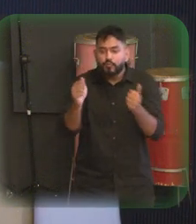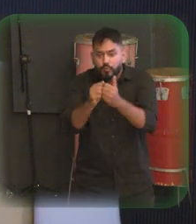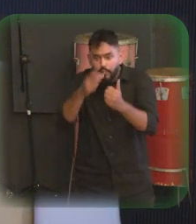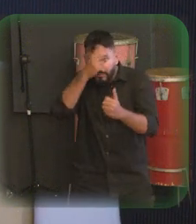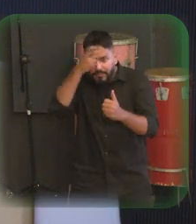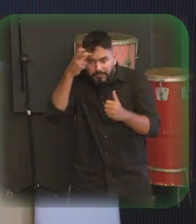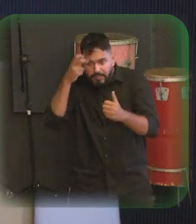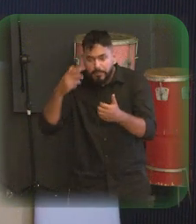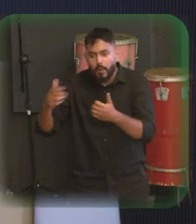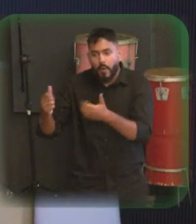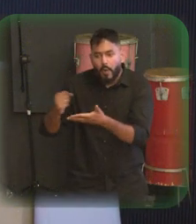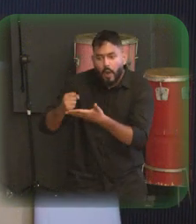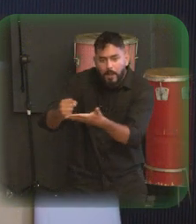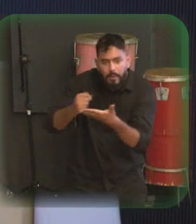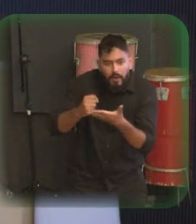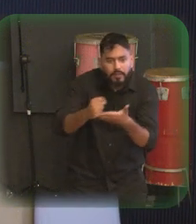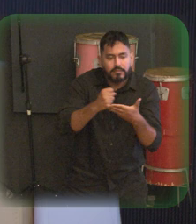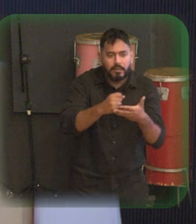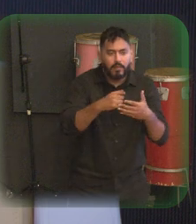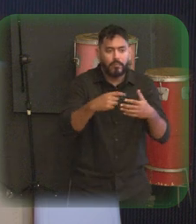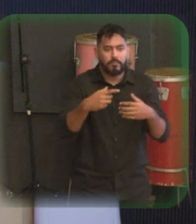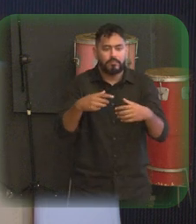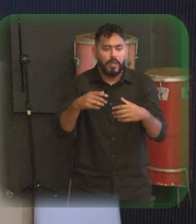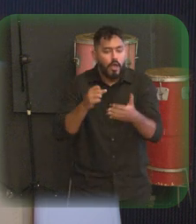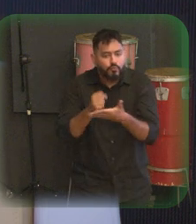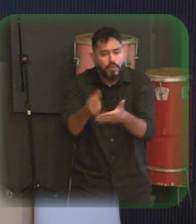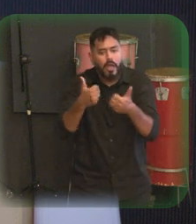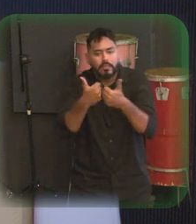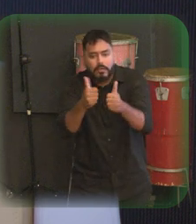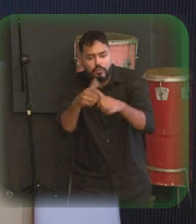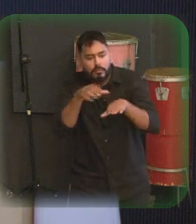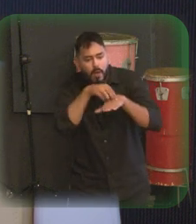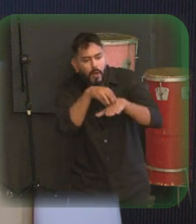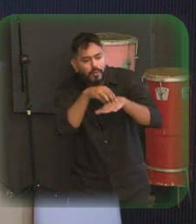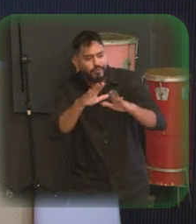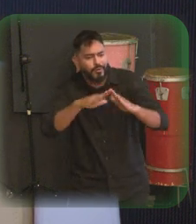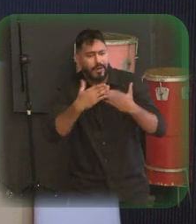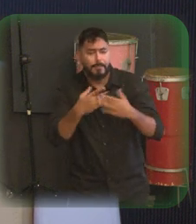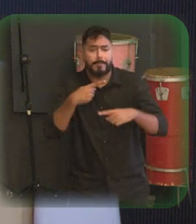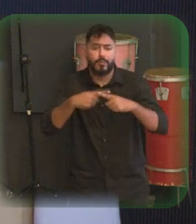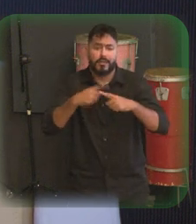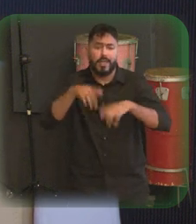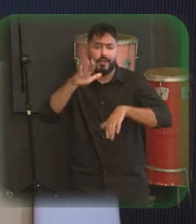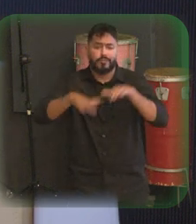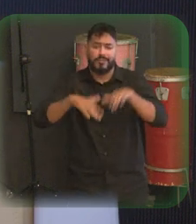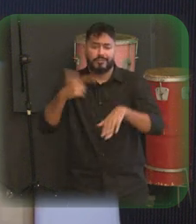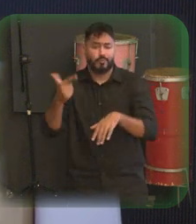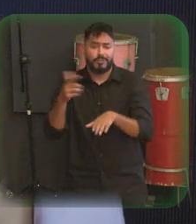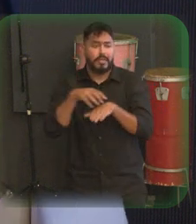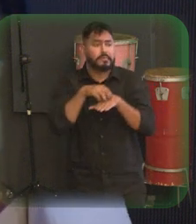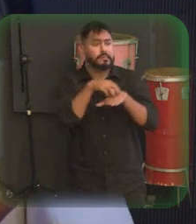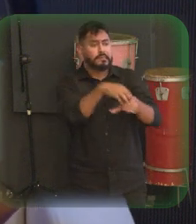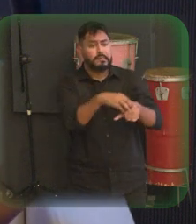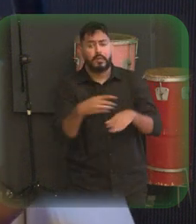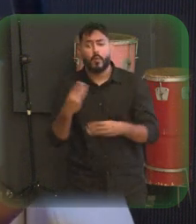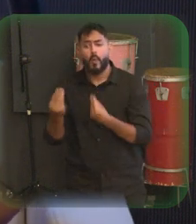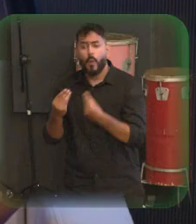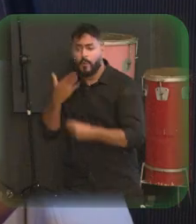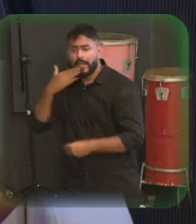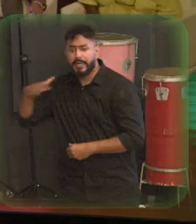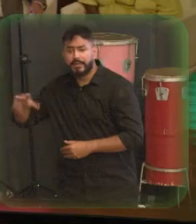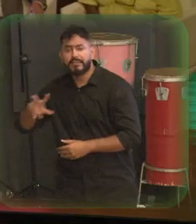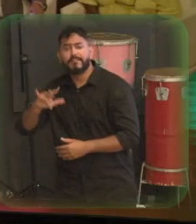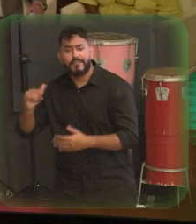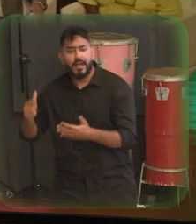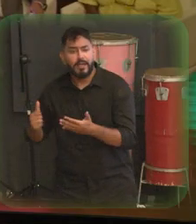ajudar no transporte escolar, porque o transporte talvez seja uma das causas que mais impede a criança de chegar na escola. Nós vamos comprar 1.000 ônibus,